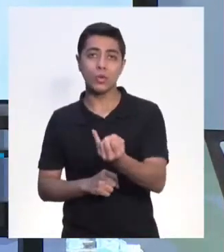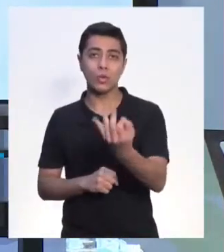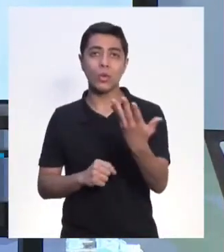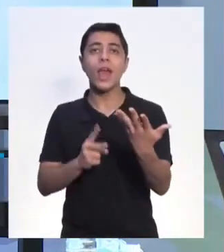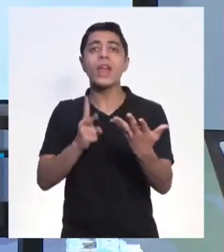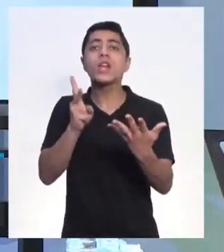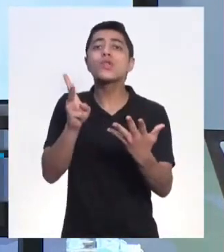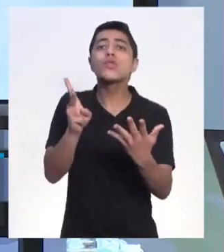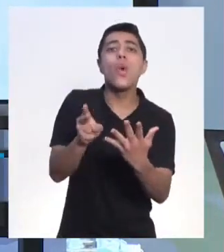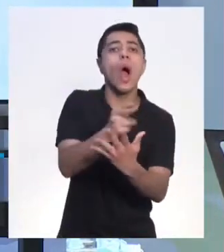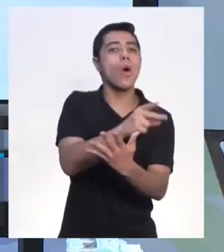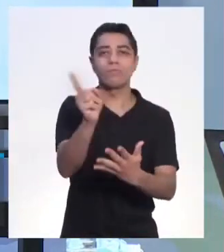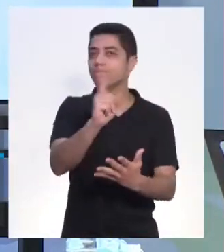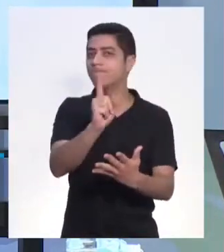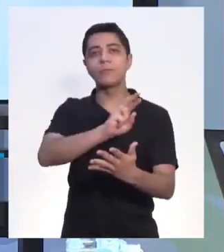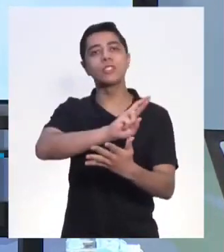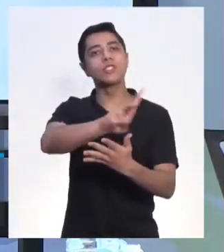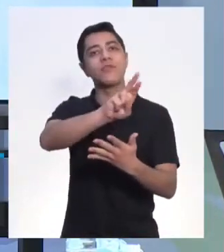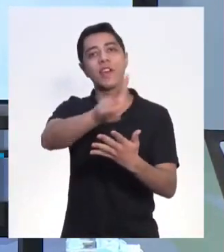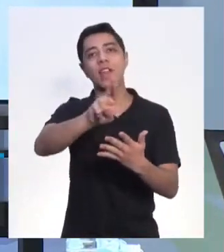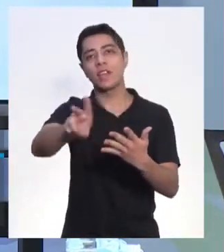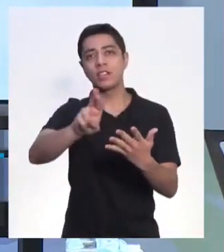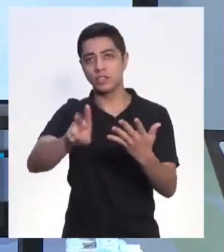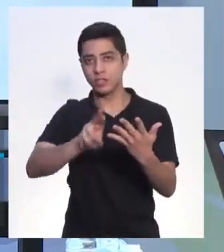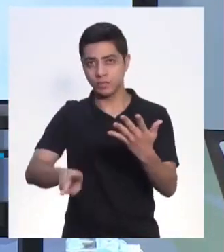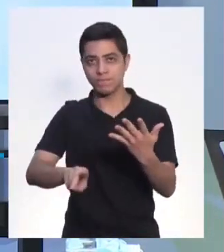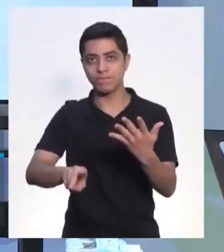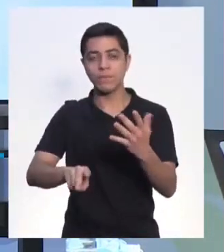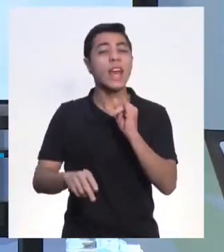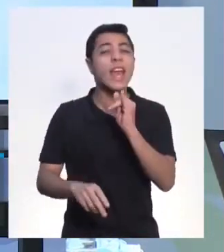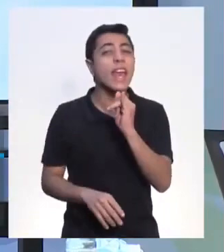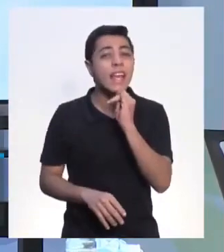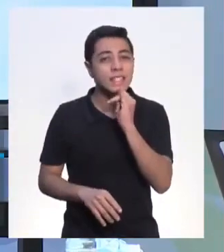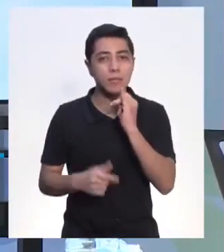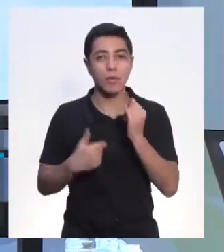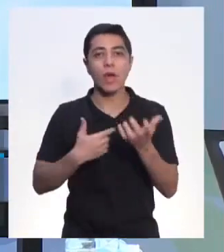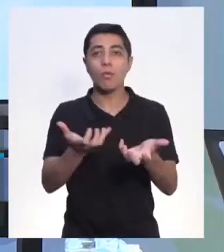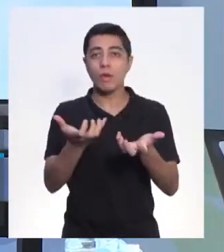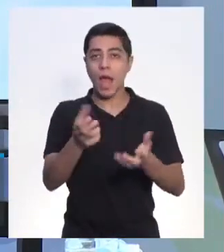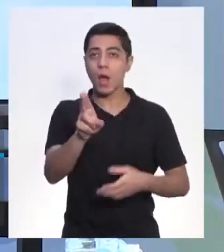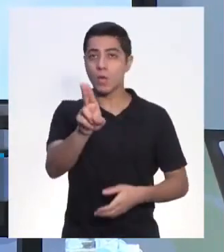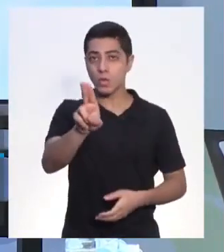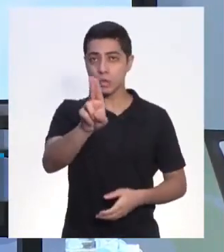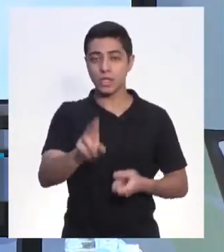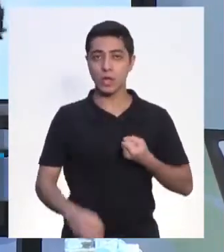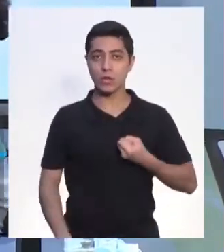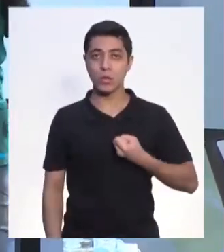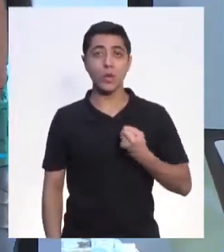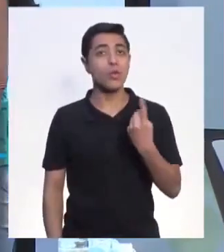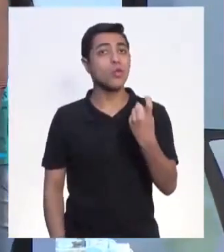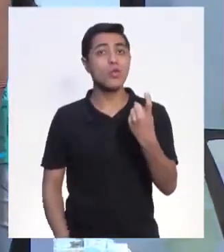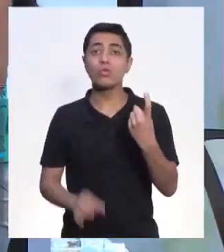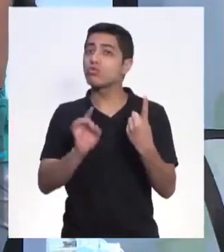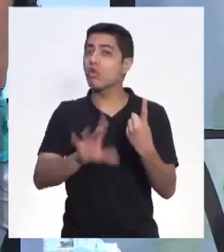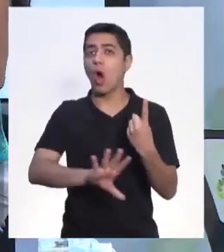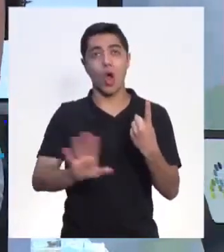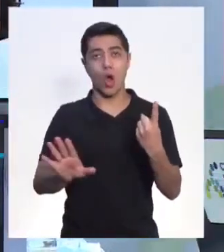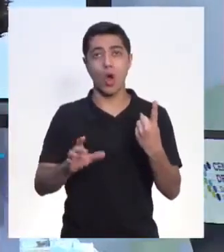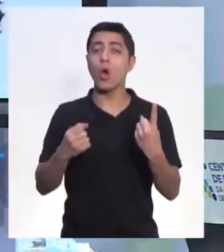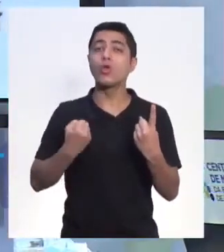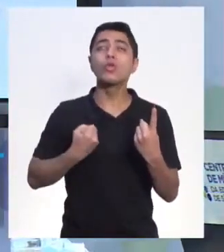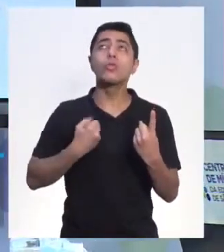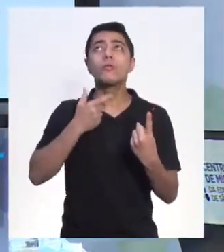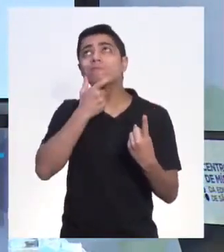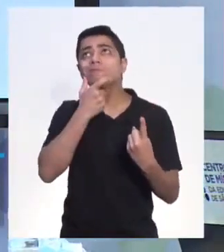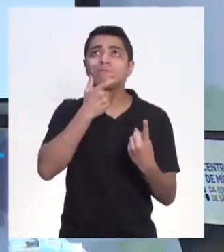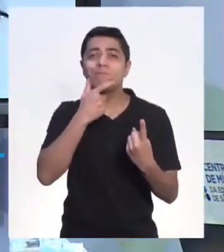que eu queira formar uma fila com um único elemento, o número 4. Bom, é claro, só vai ter o número 4,